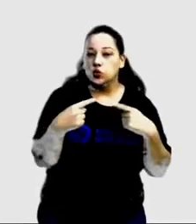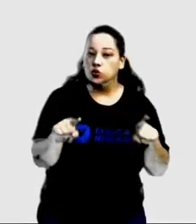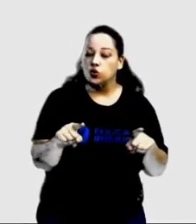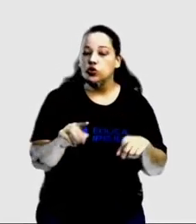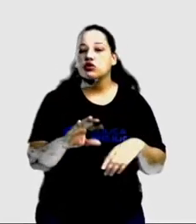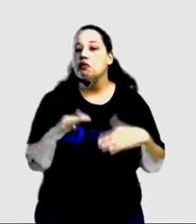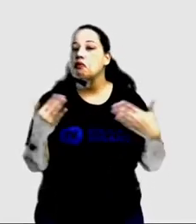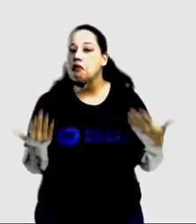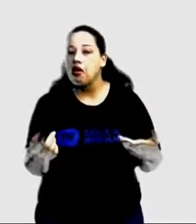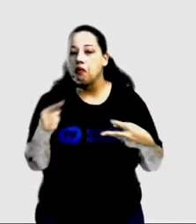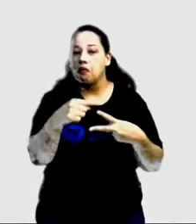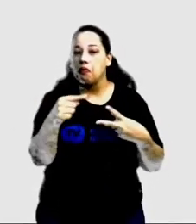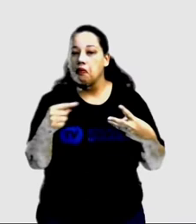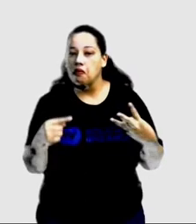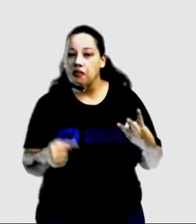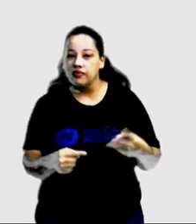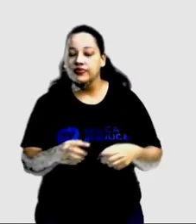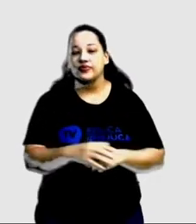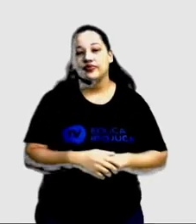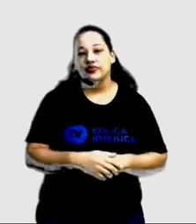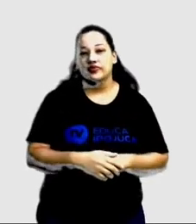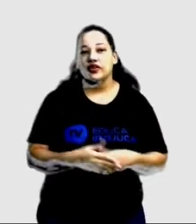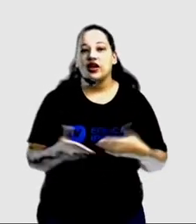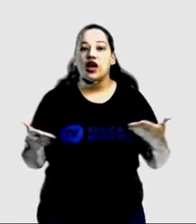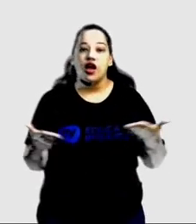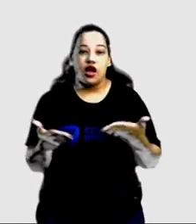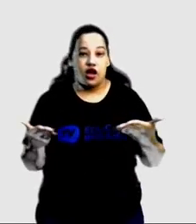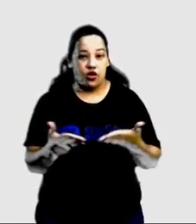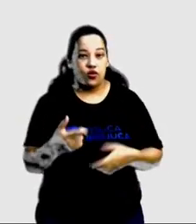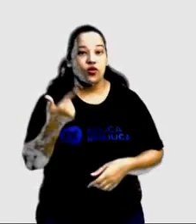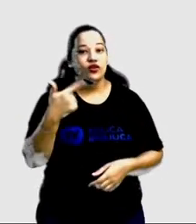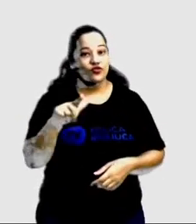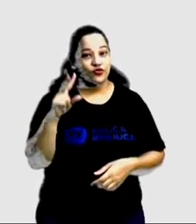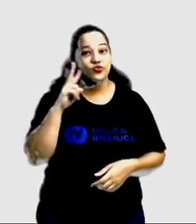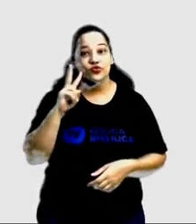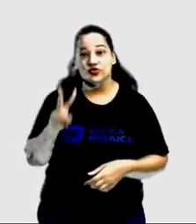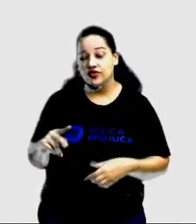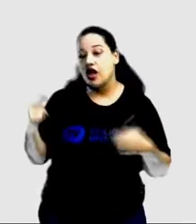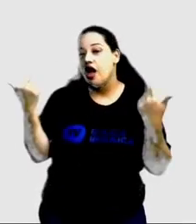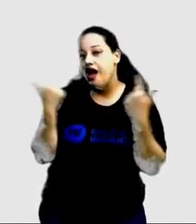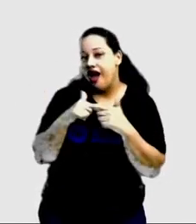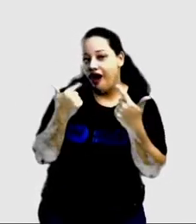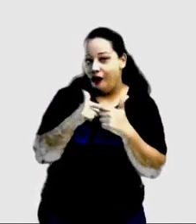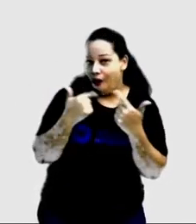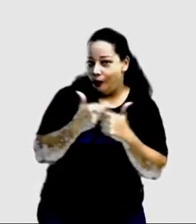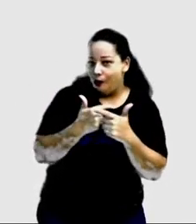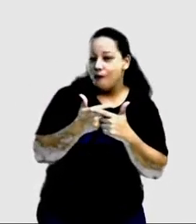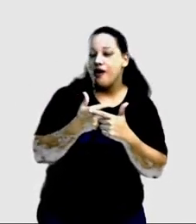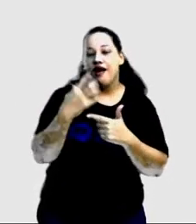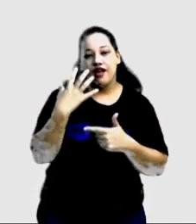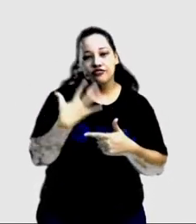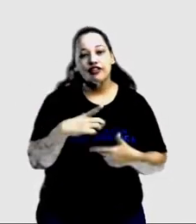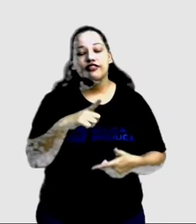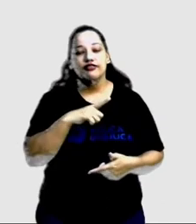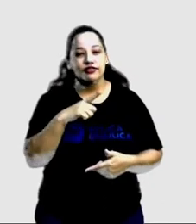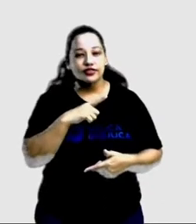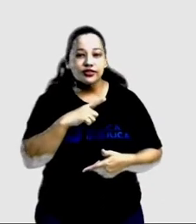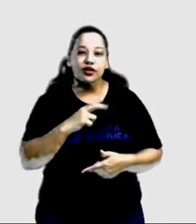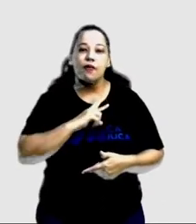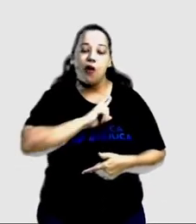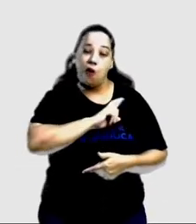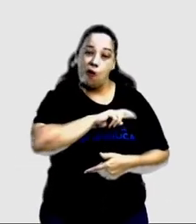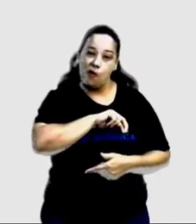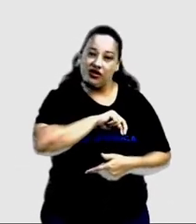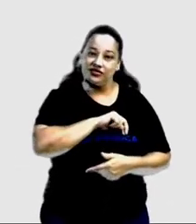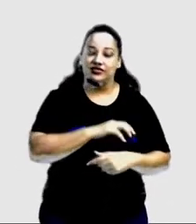ou Chicago? Vamos para o rom-com, que vai ser as comédias românticas, ok? Qual o